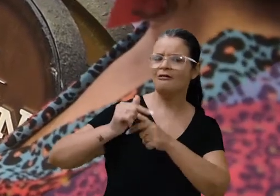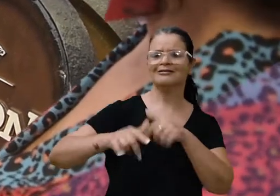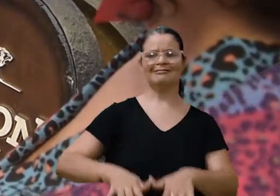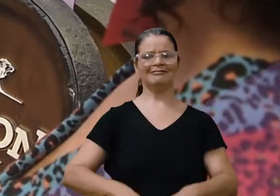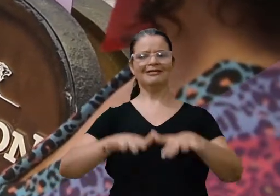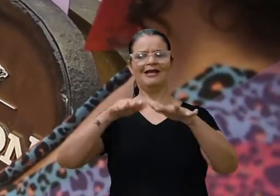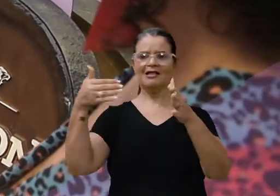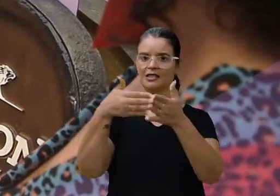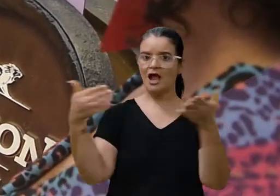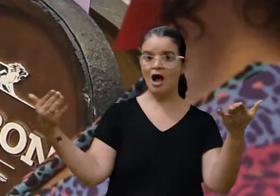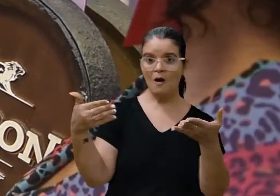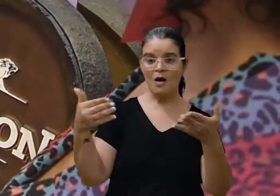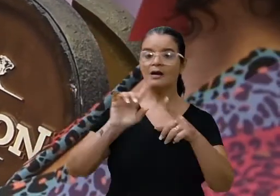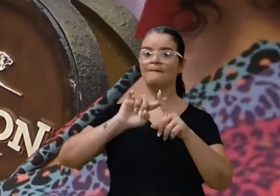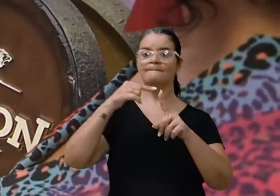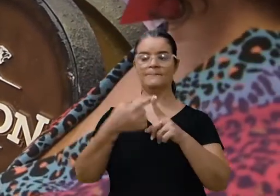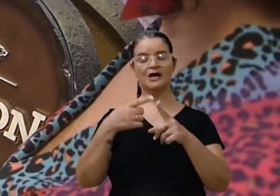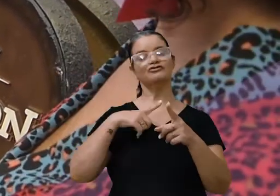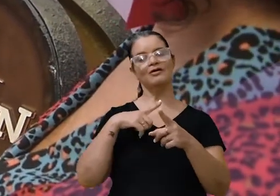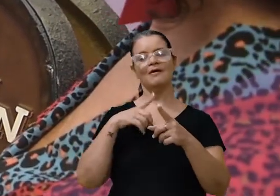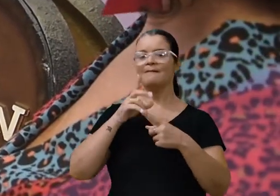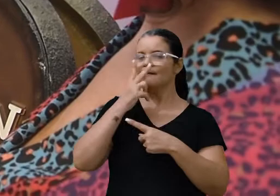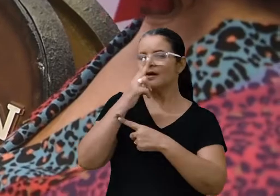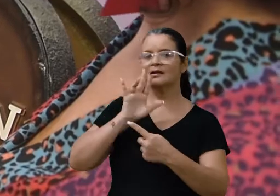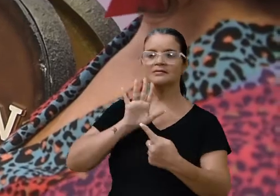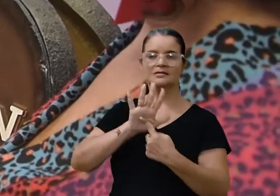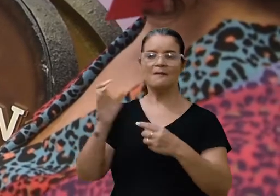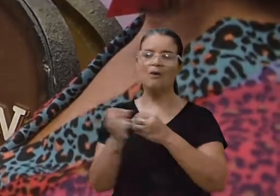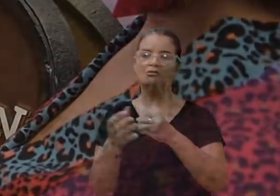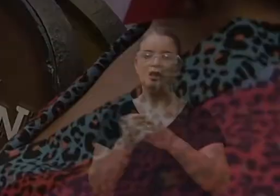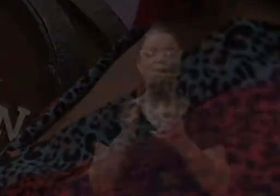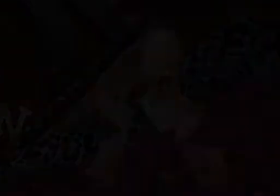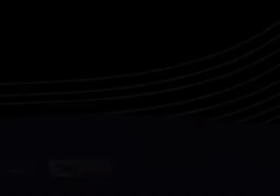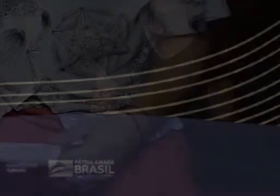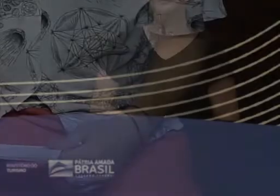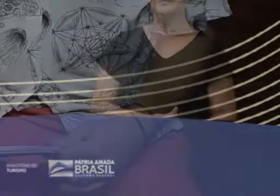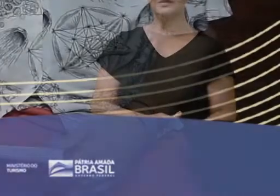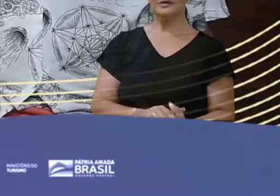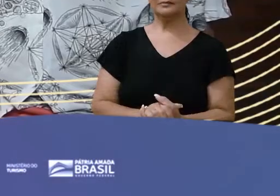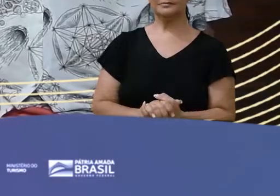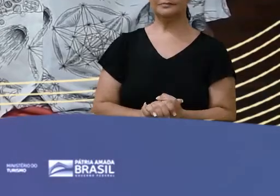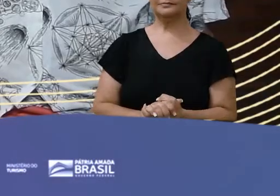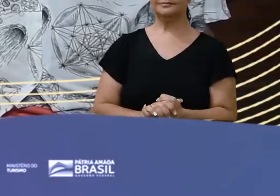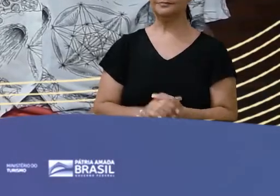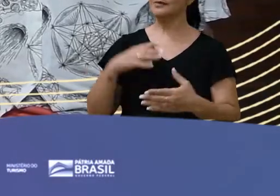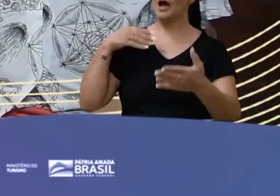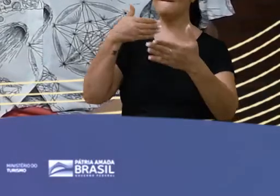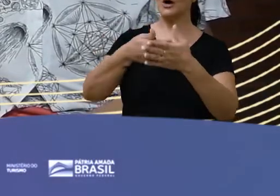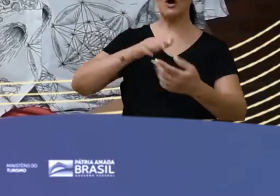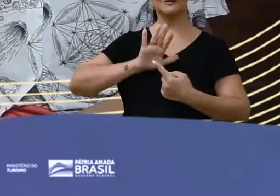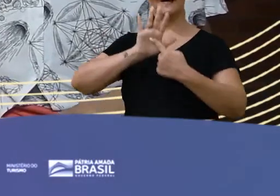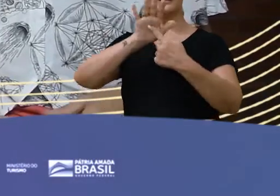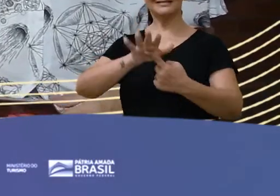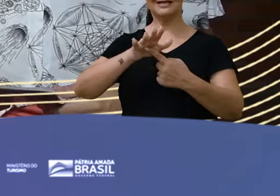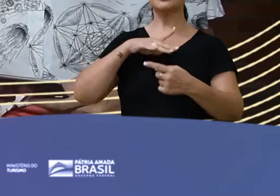agora, e mais com essa cara moderninha aí para ter um público bem, bem massa e bem abrangente. A nossa próxima atração